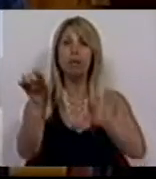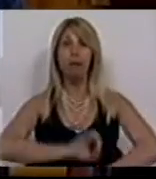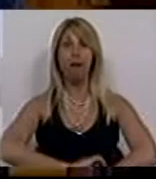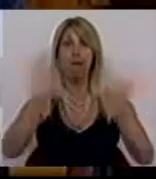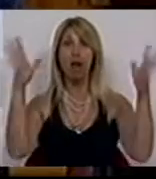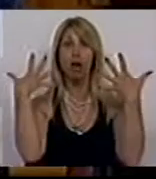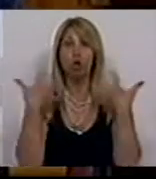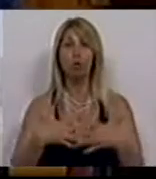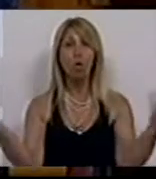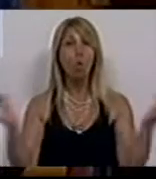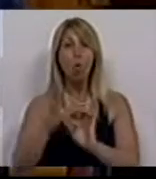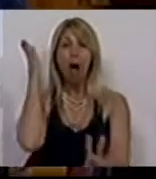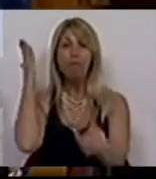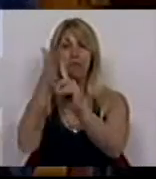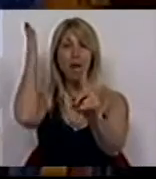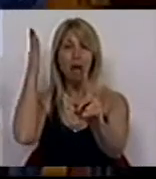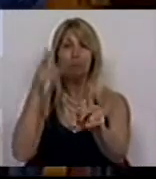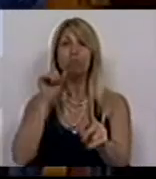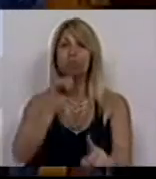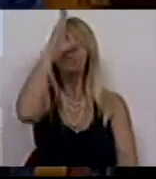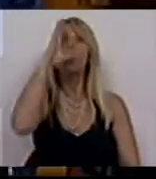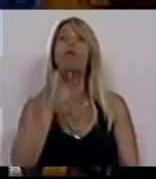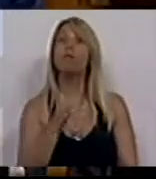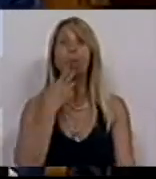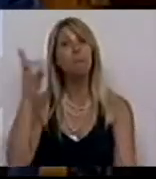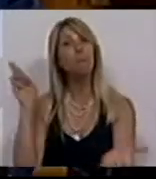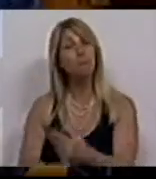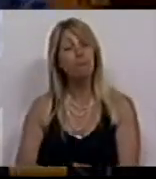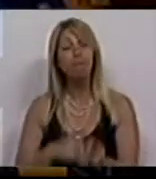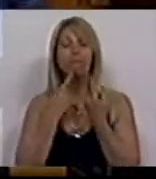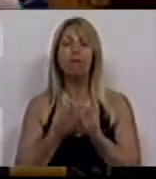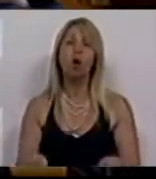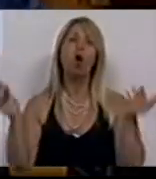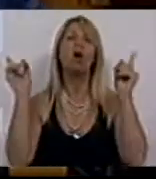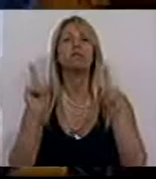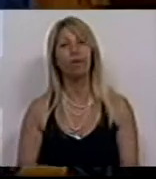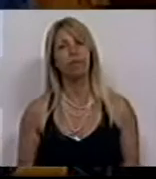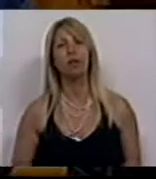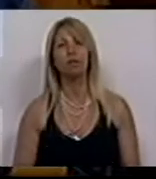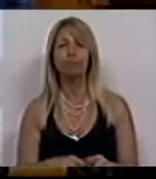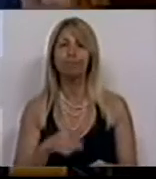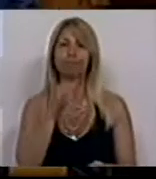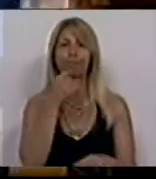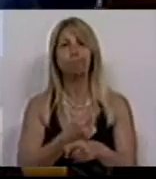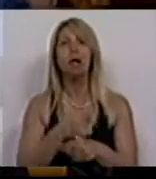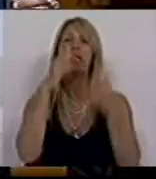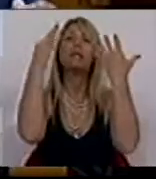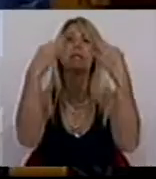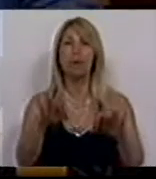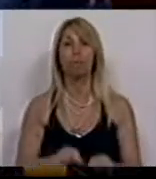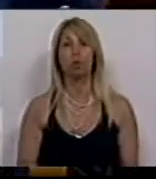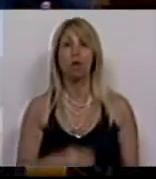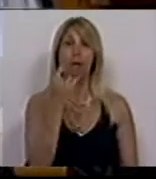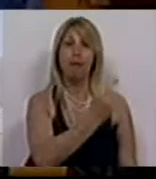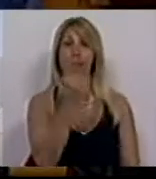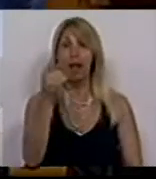inequívoco diretamente para o Governo. É verdade, voltamos àquilo que é extremamente simples. Cada doente